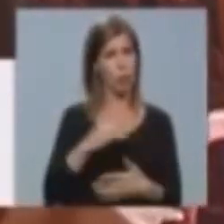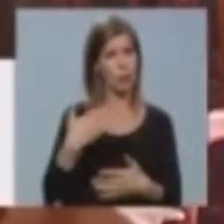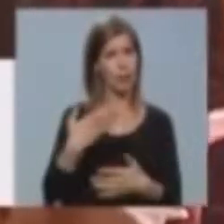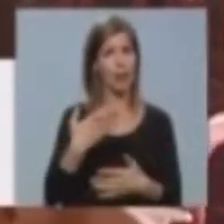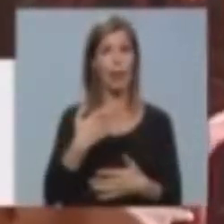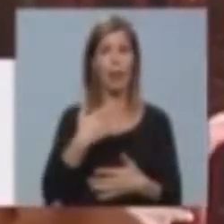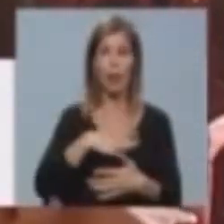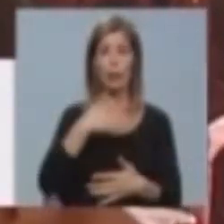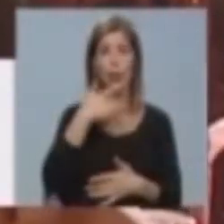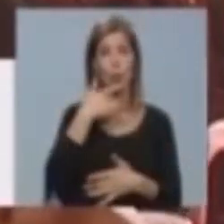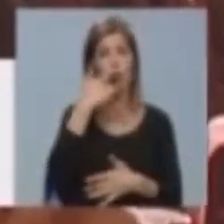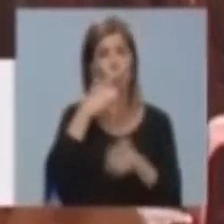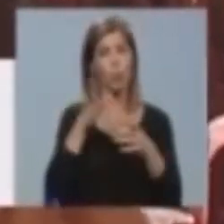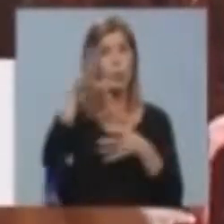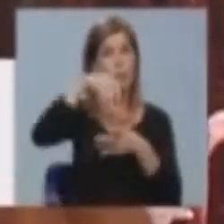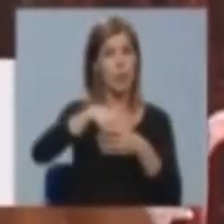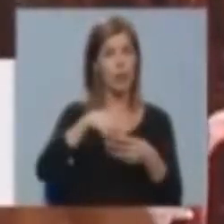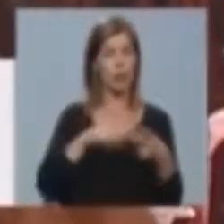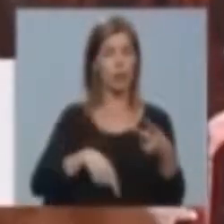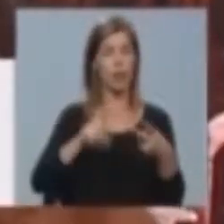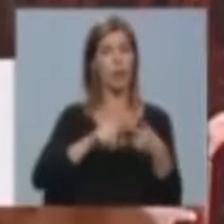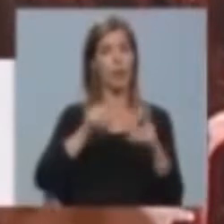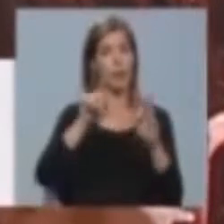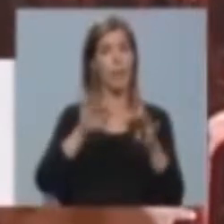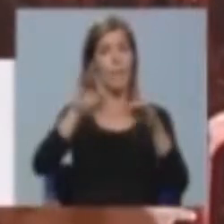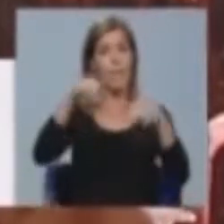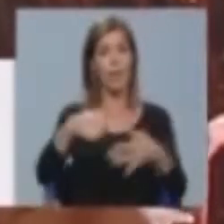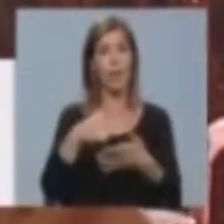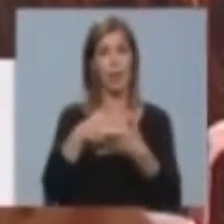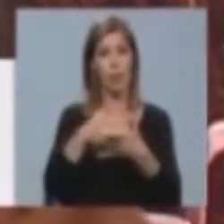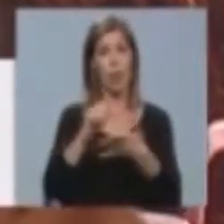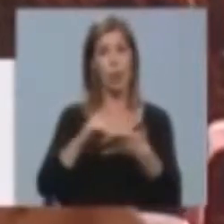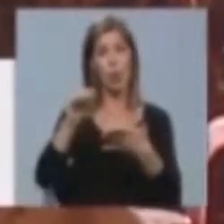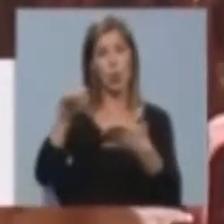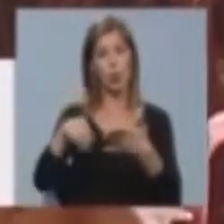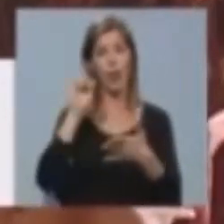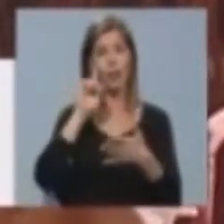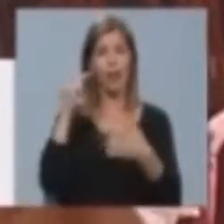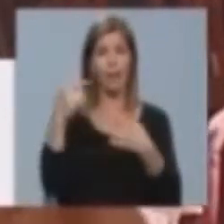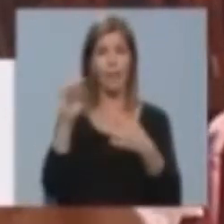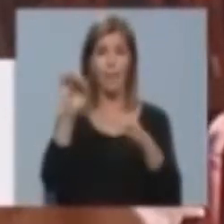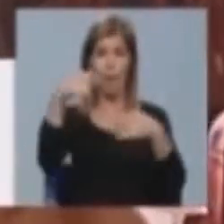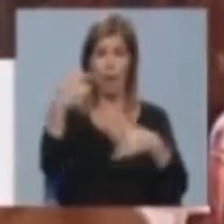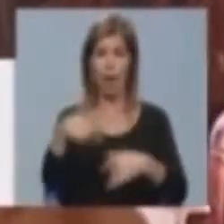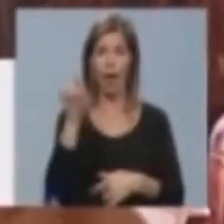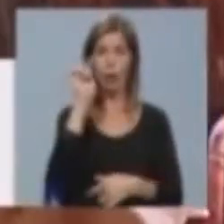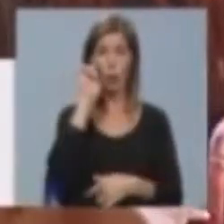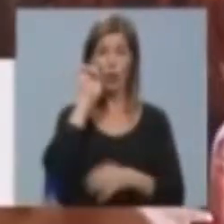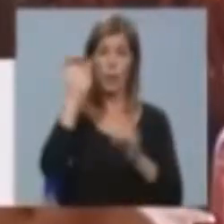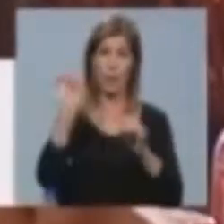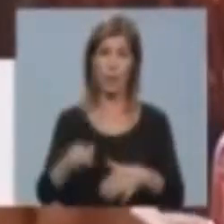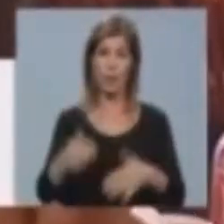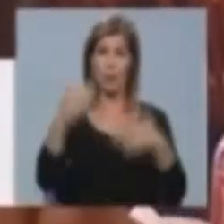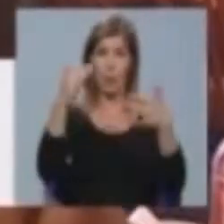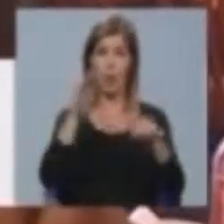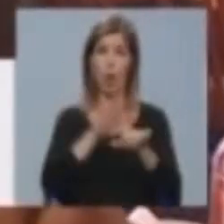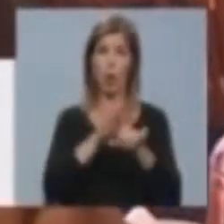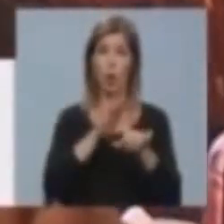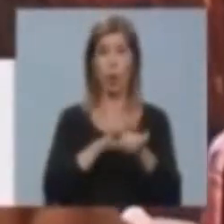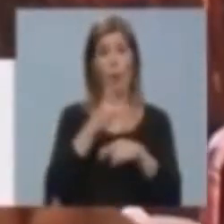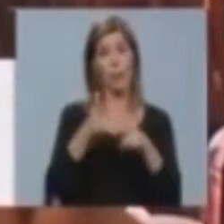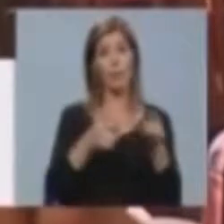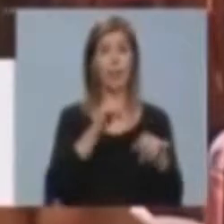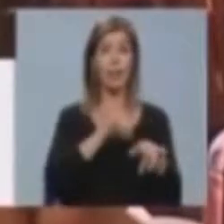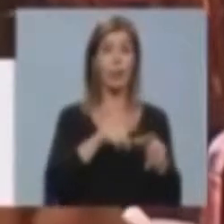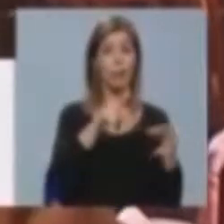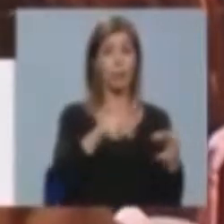2017, também com o fim dos apoios aos contratos a termos, exceto no setor do turismo, onde isso se justifica dada a sazonalidade, com